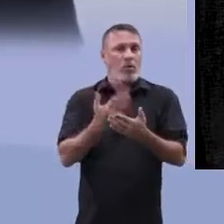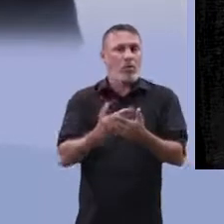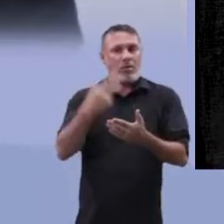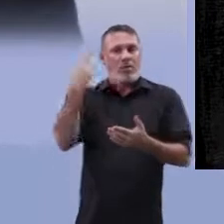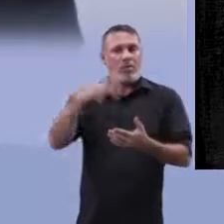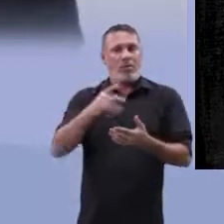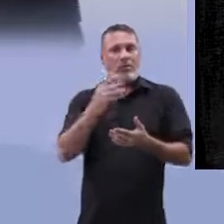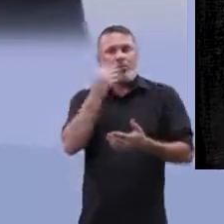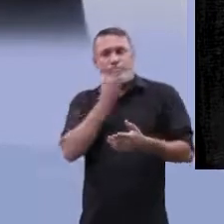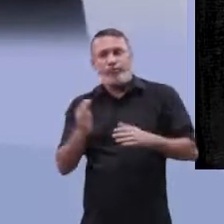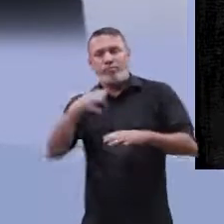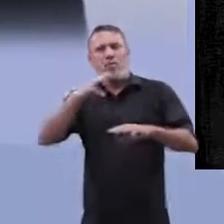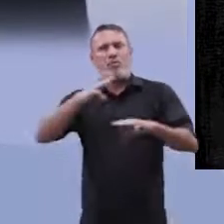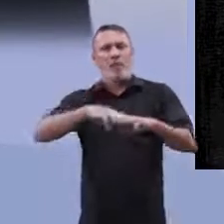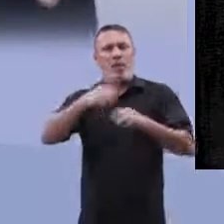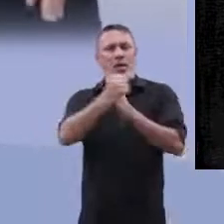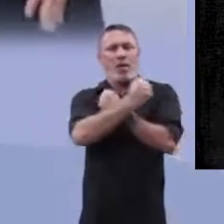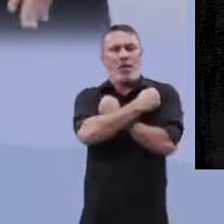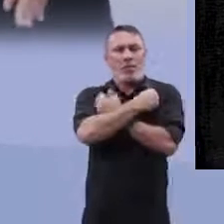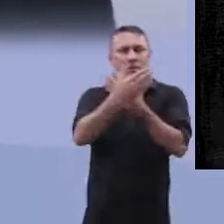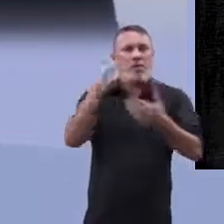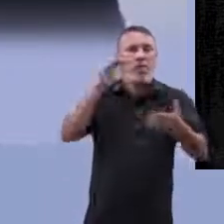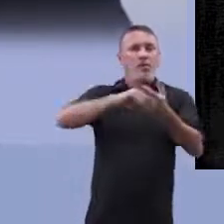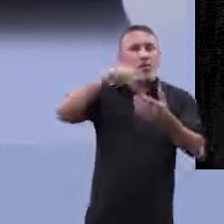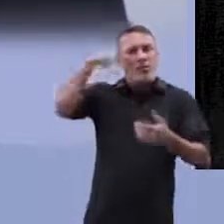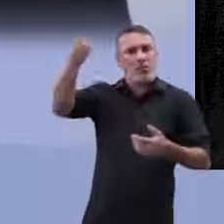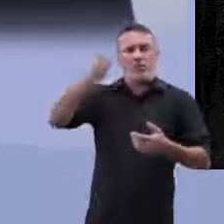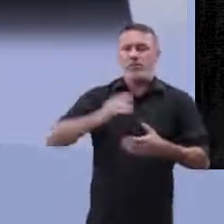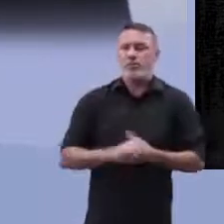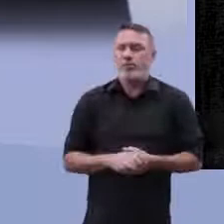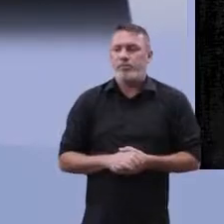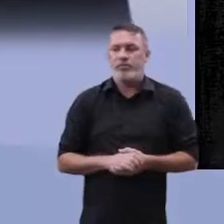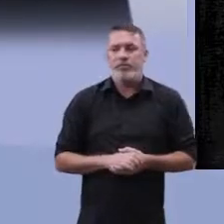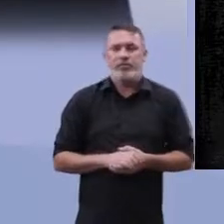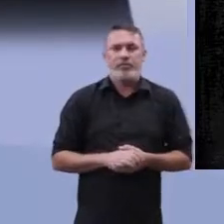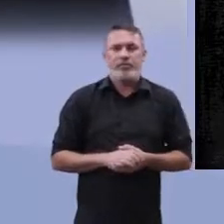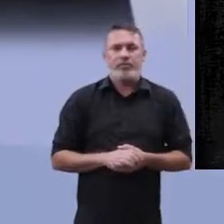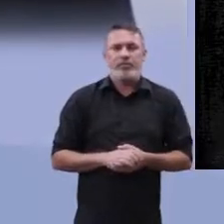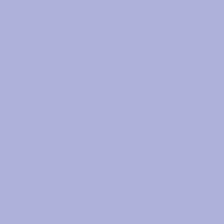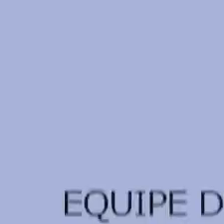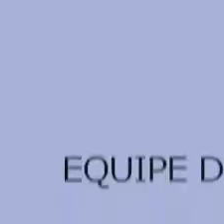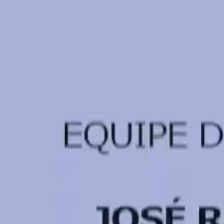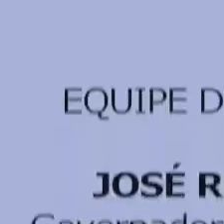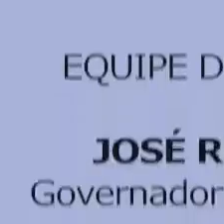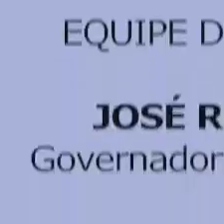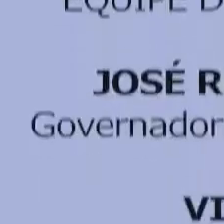aqui na próxima aula aqui do Hacker da Matemática. Grande abraço e até a próxima.